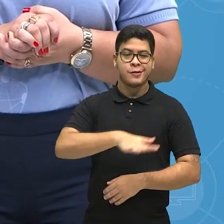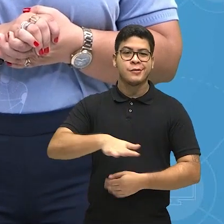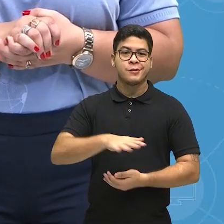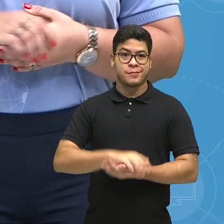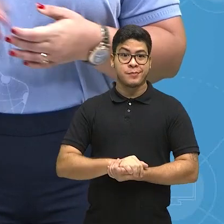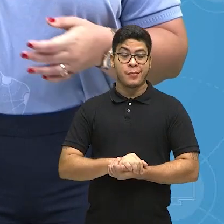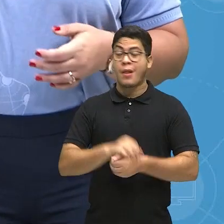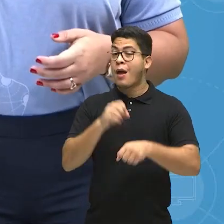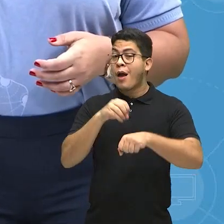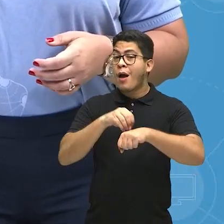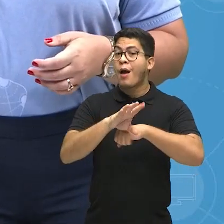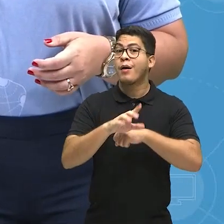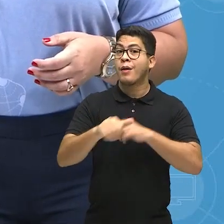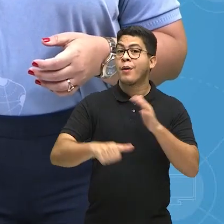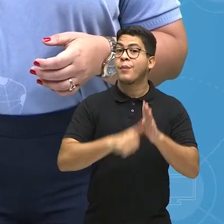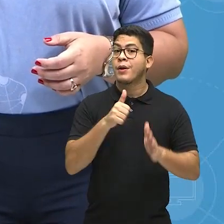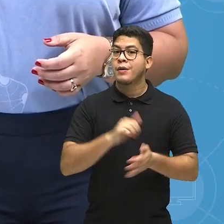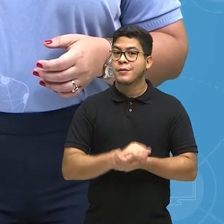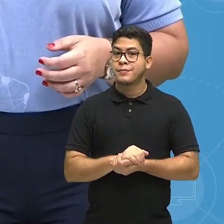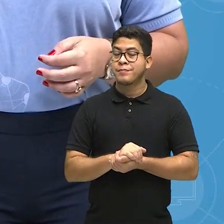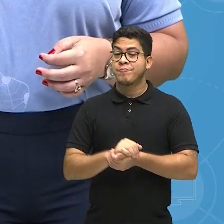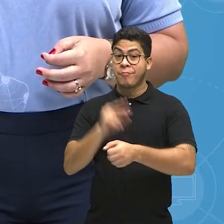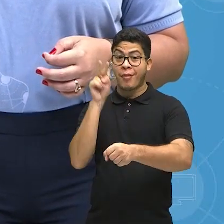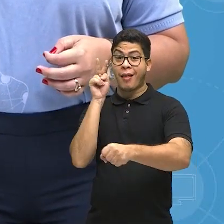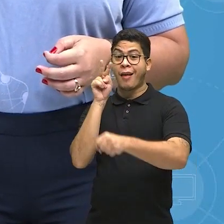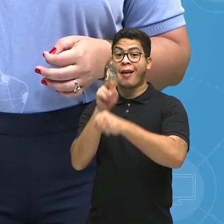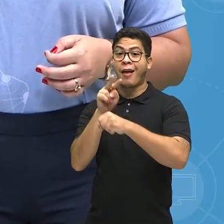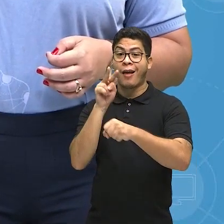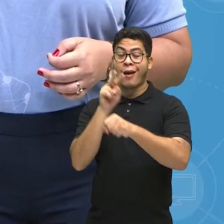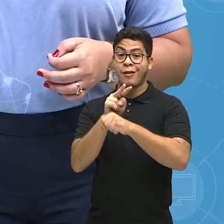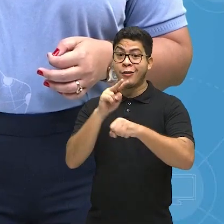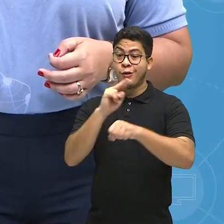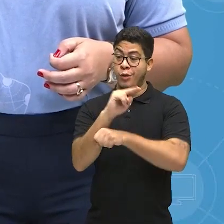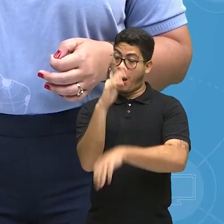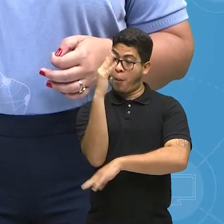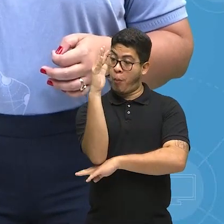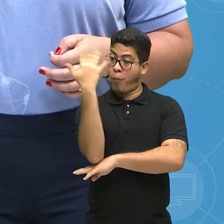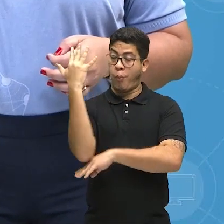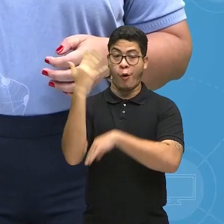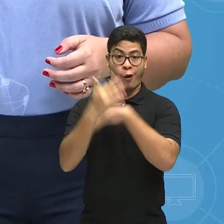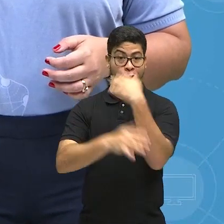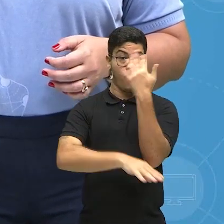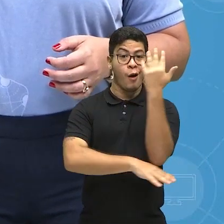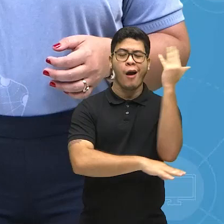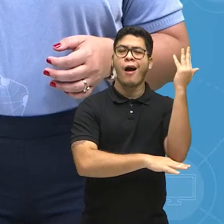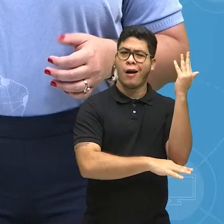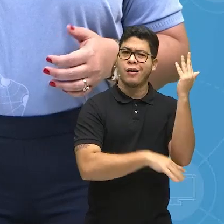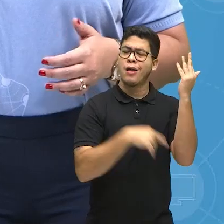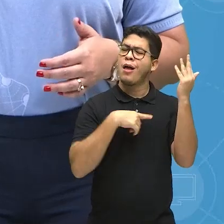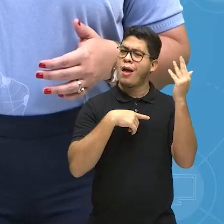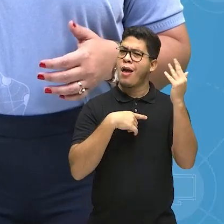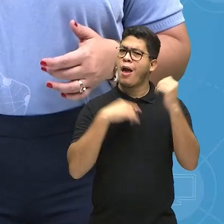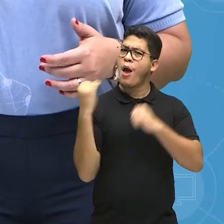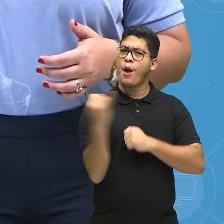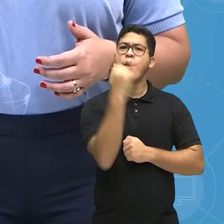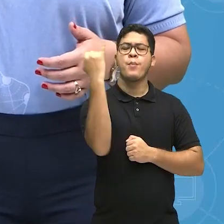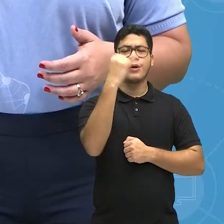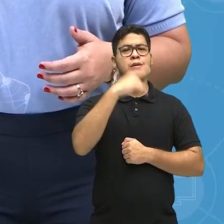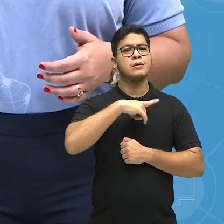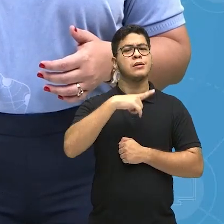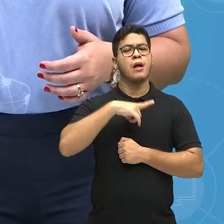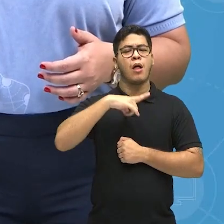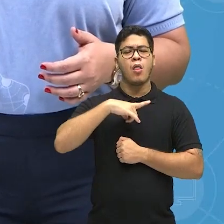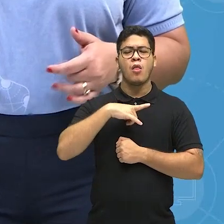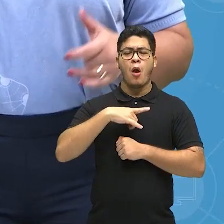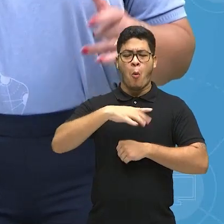dica aí, preservar as árvores. É muito importante que a gente tenha áreas reflorestadas e